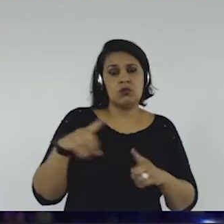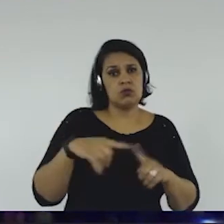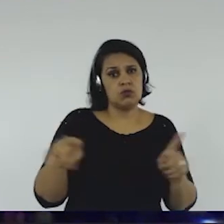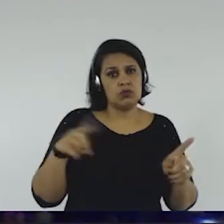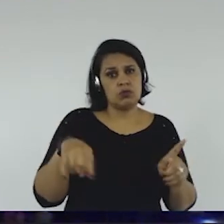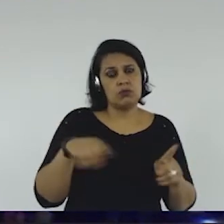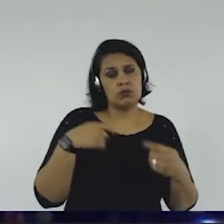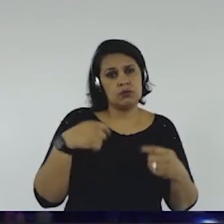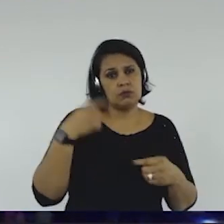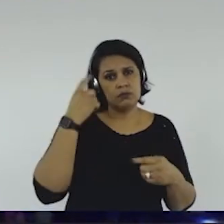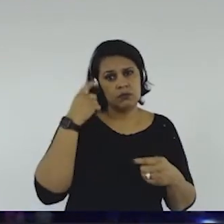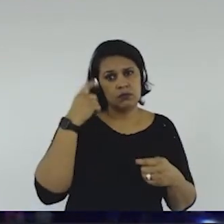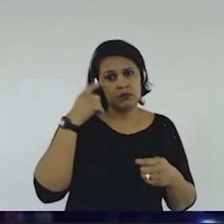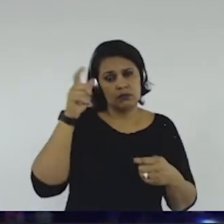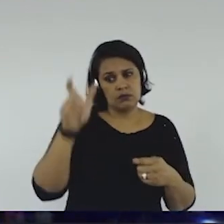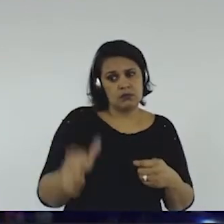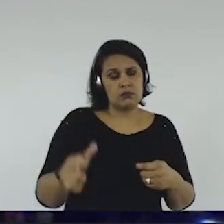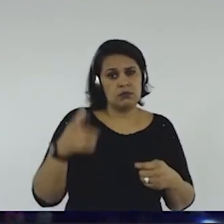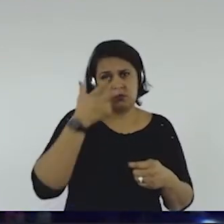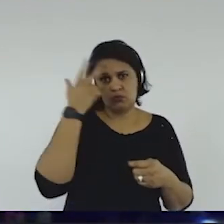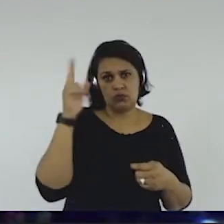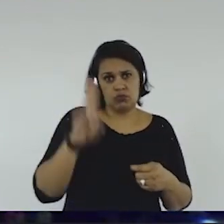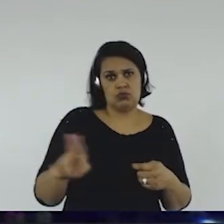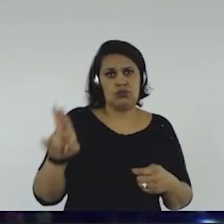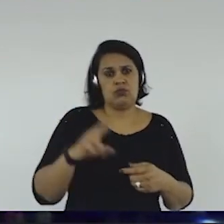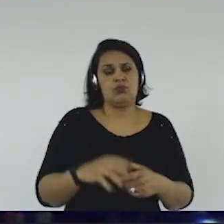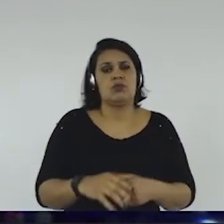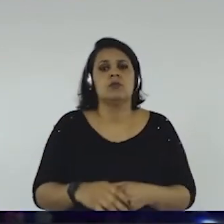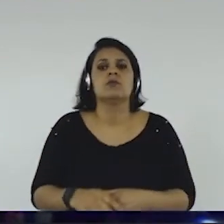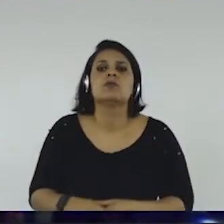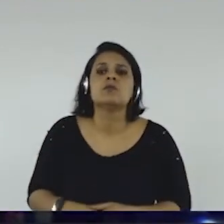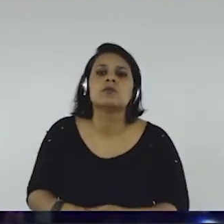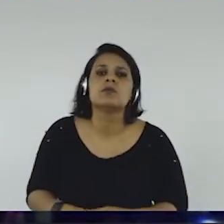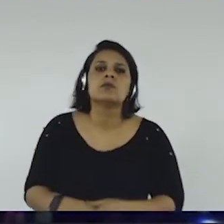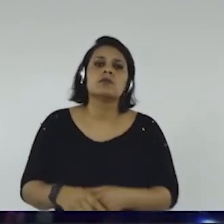usuário. Nós temos que trabalhar para isso. Eu acho que esta